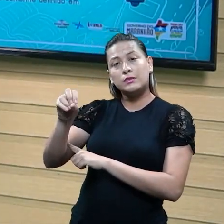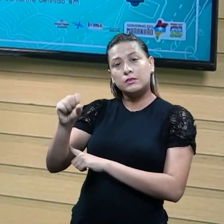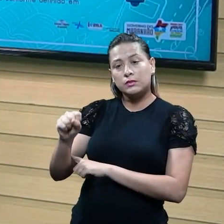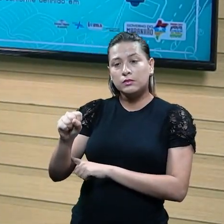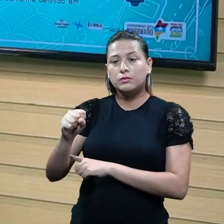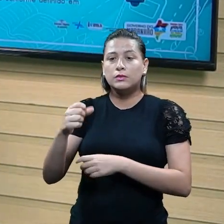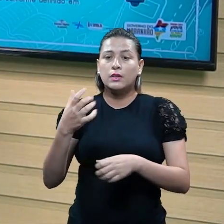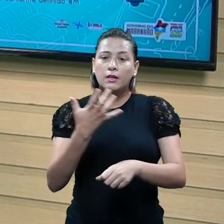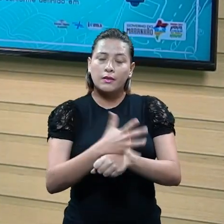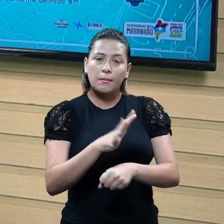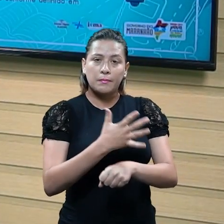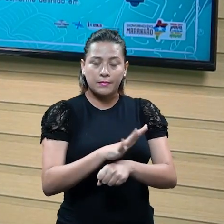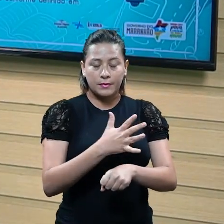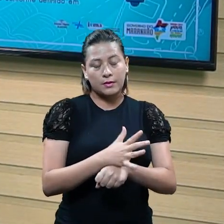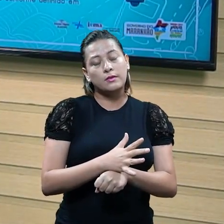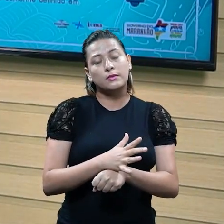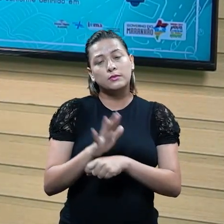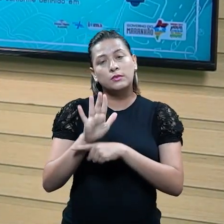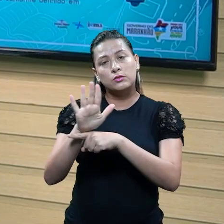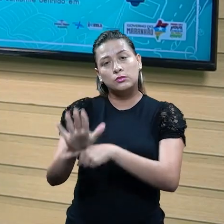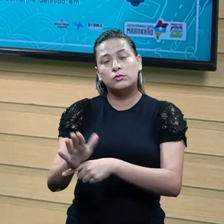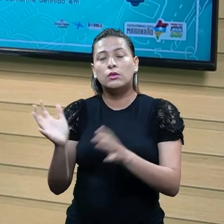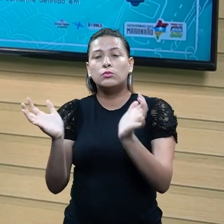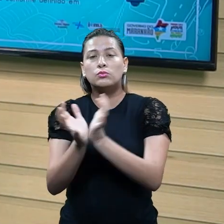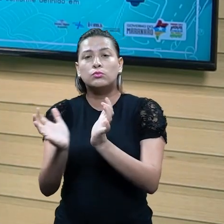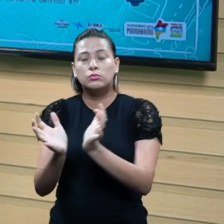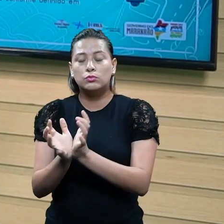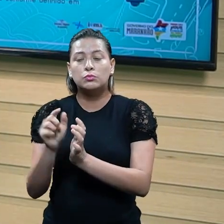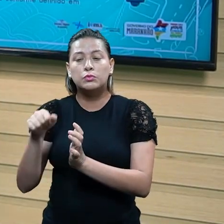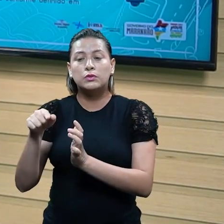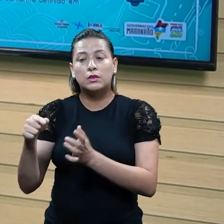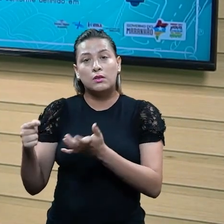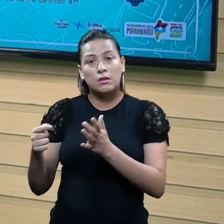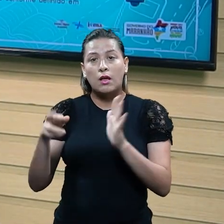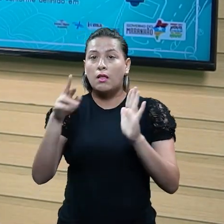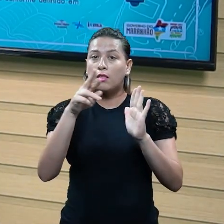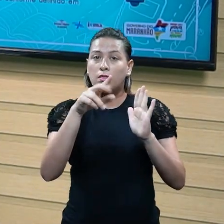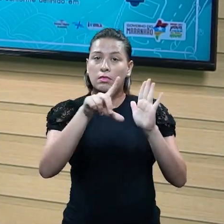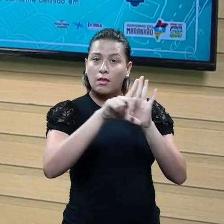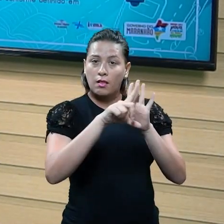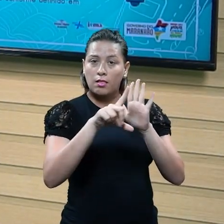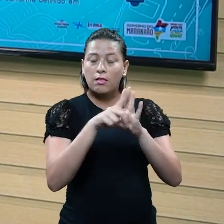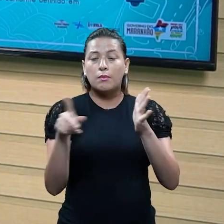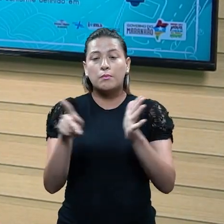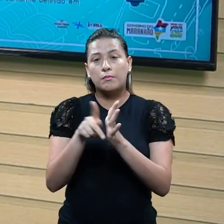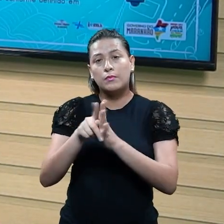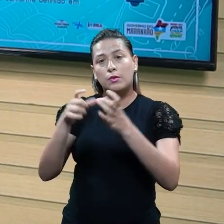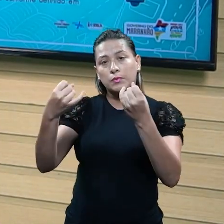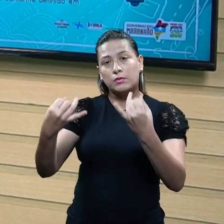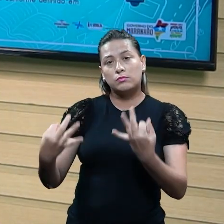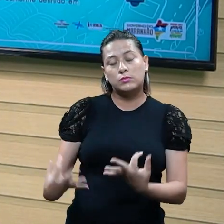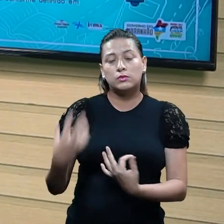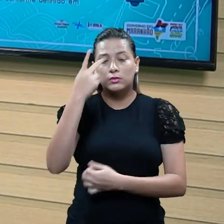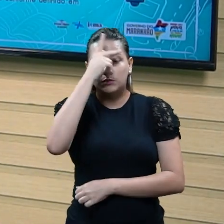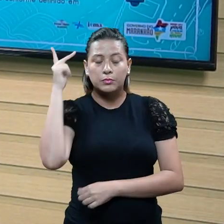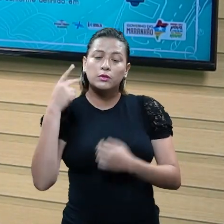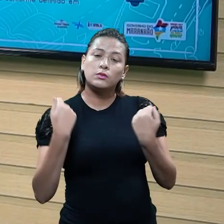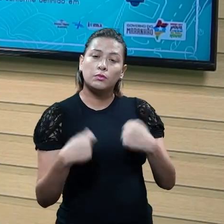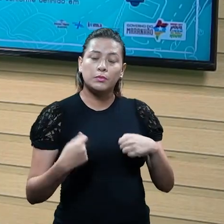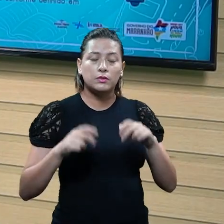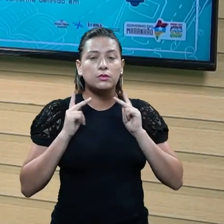aquilo que está lá no Estatuto da Cooperativa, dizendo o que cada cooperado deve fazer e quanto que